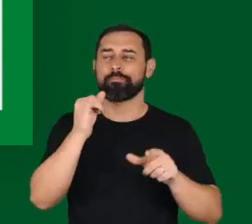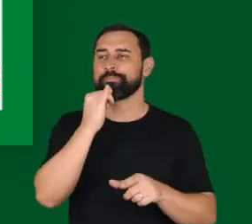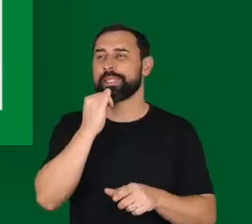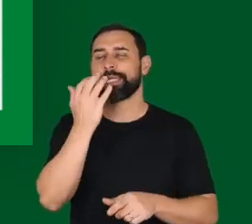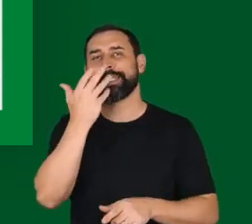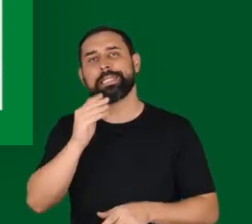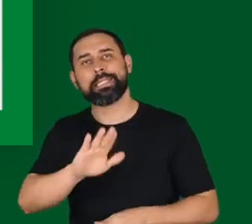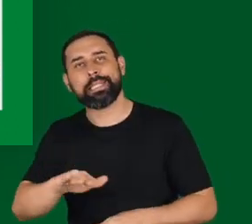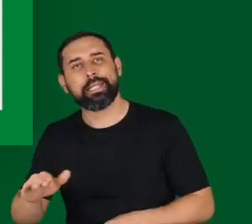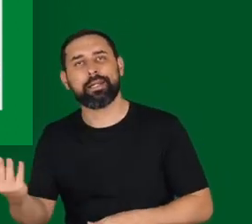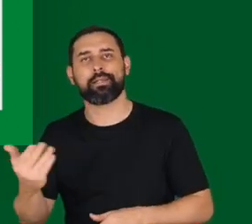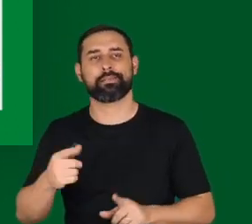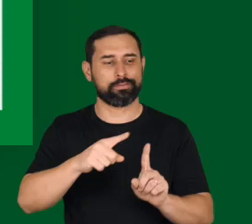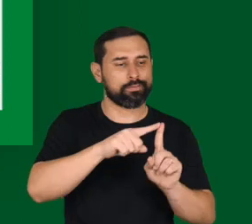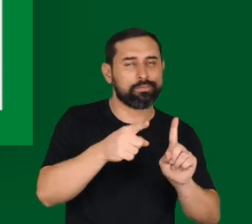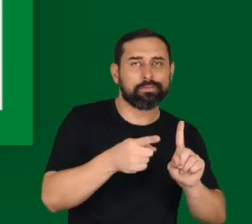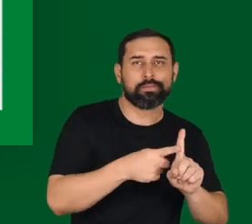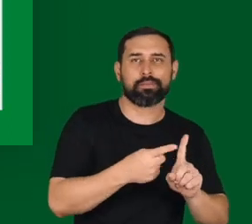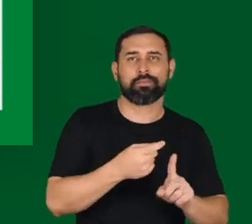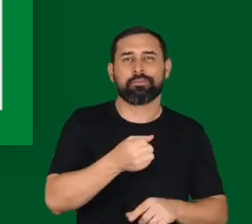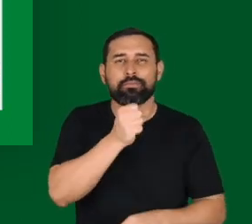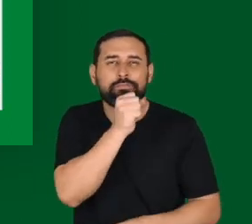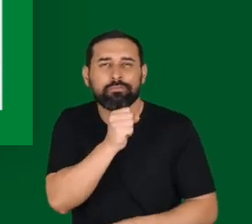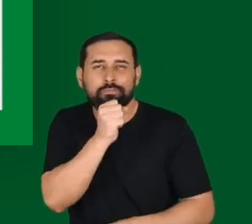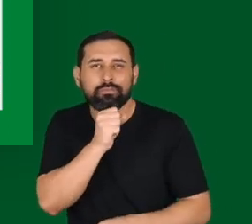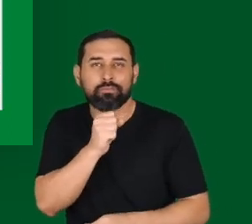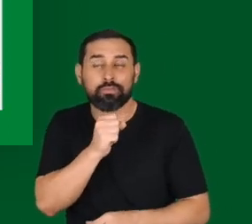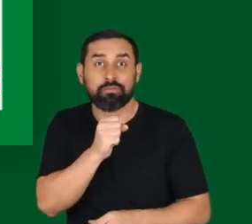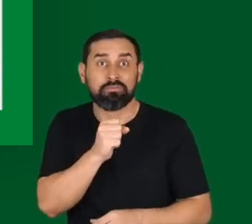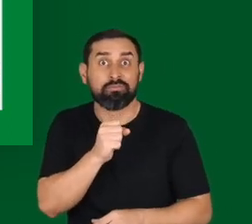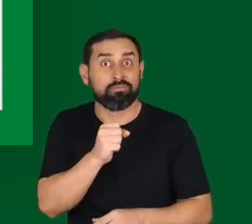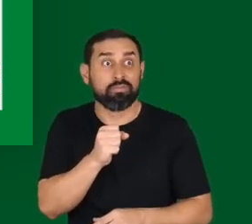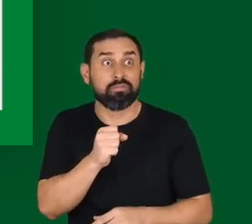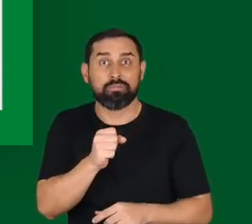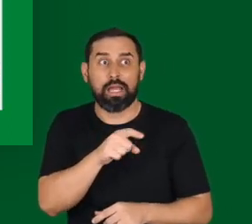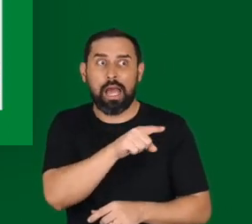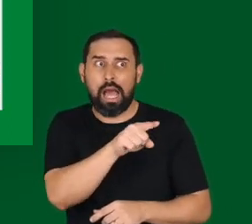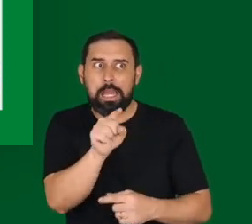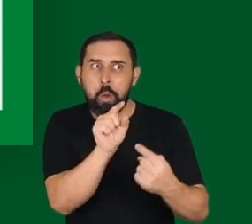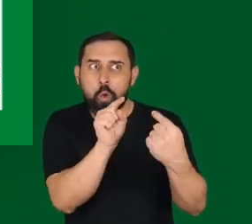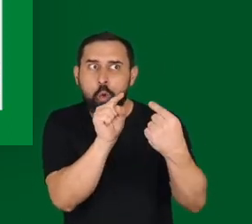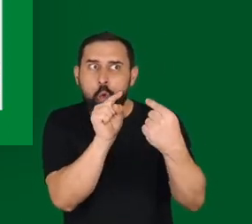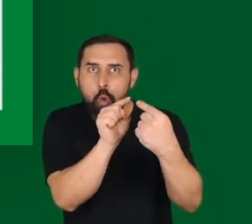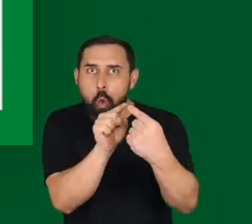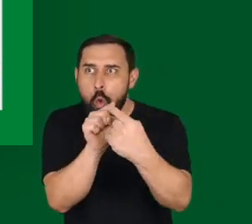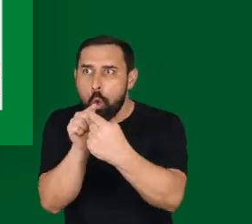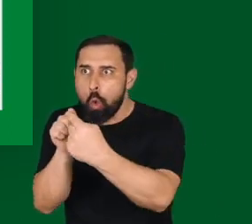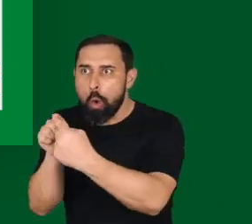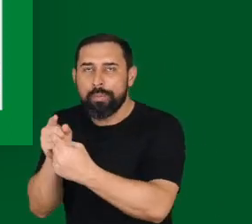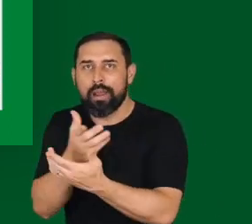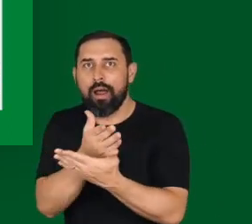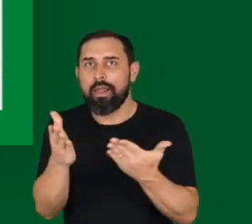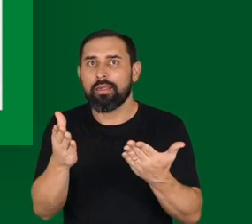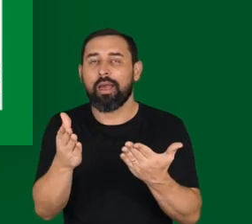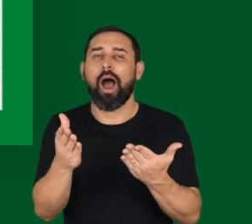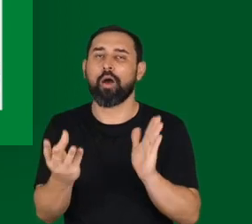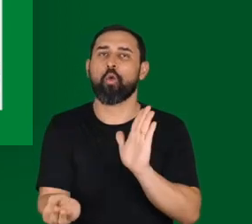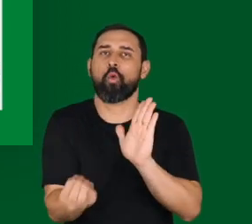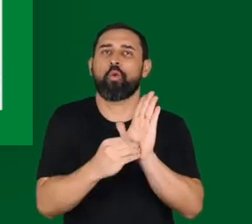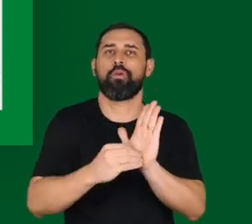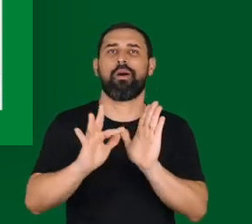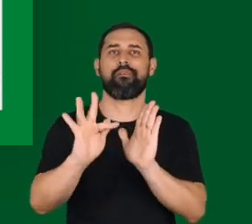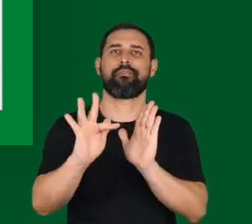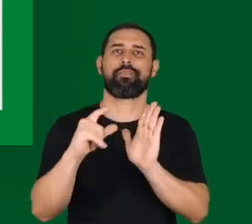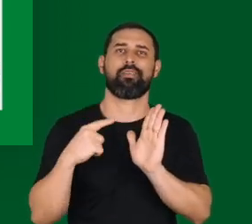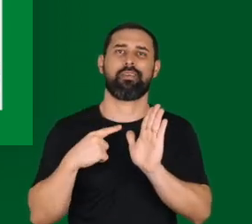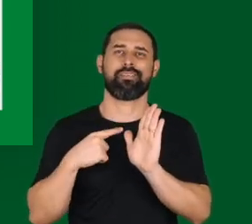populações especiais, como criança, gestante, idoso. Então, são essas particularidades dessa população especial, inclusive, que a gente